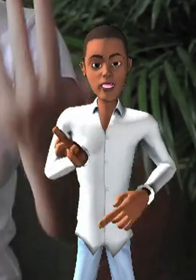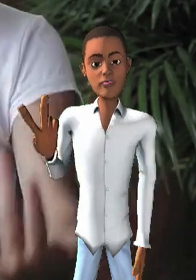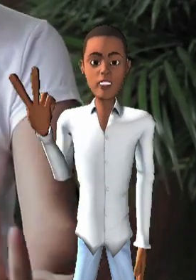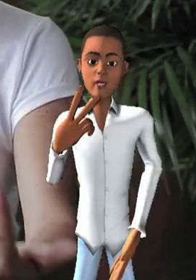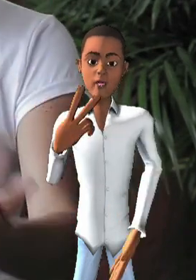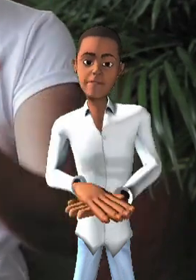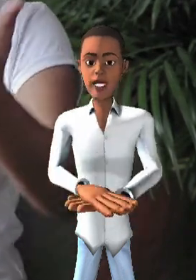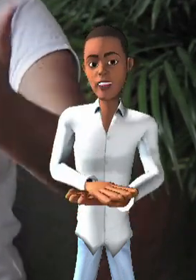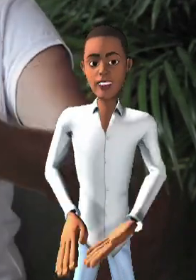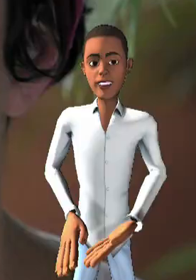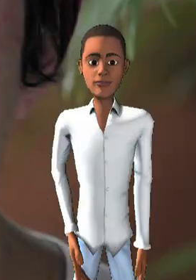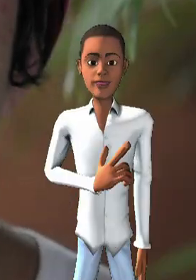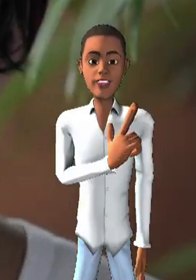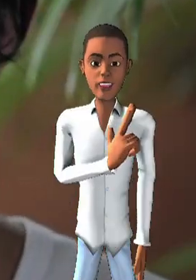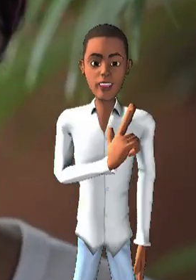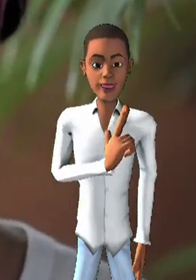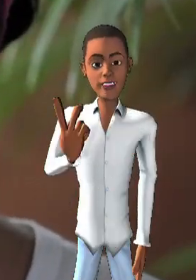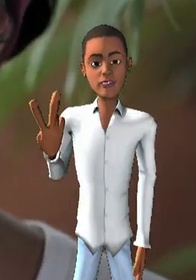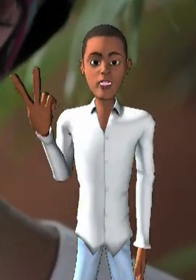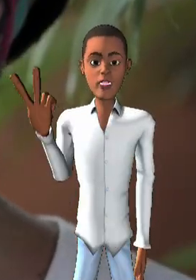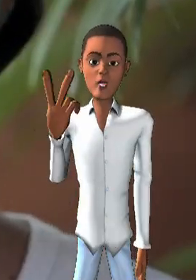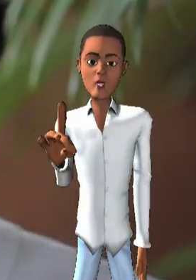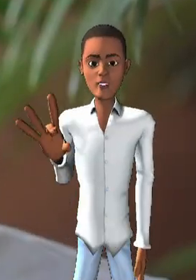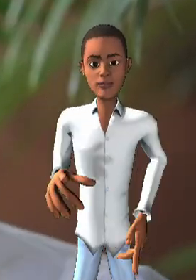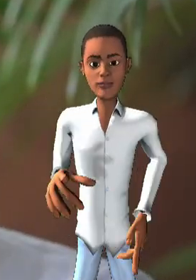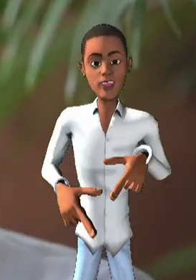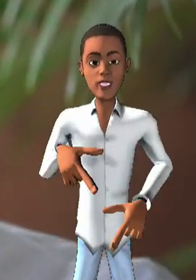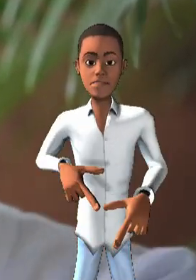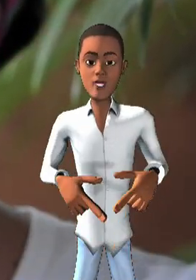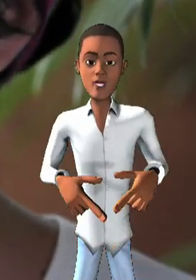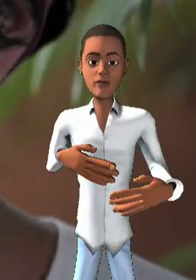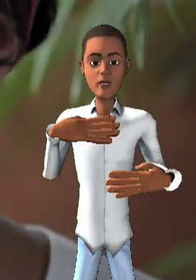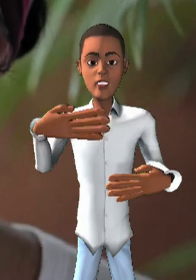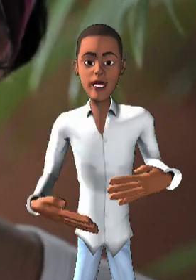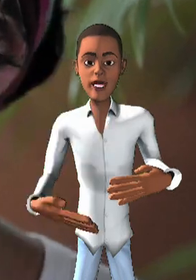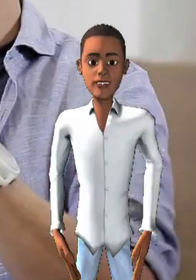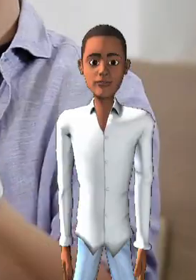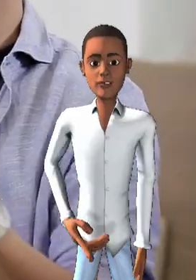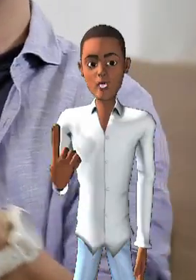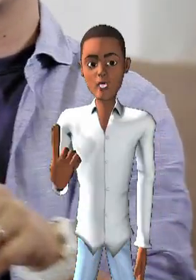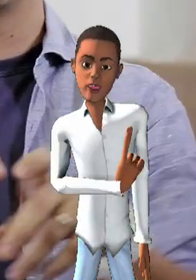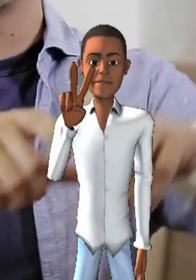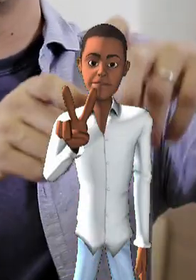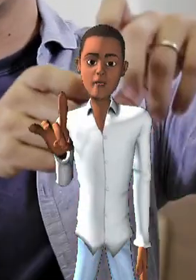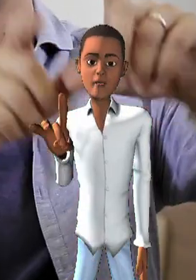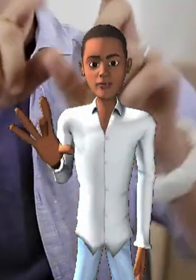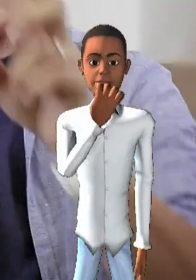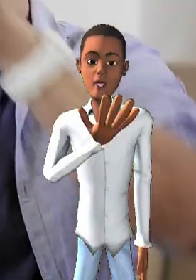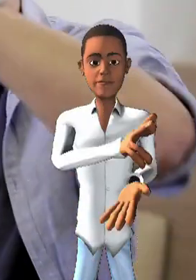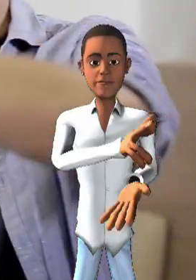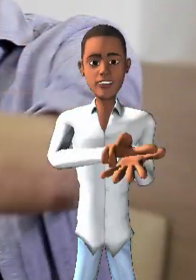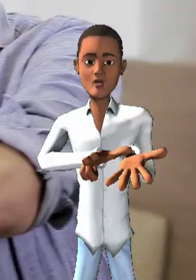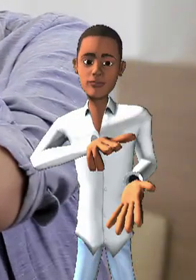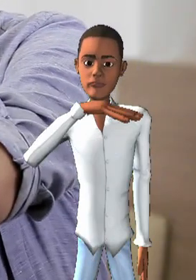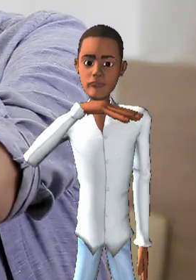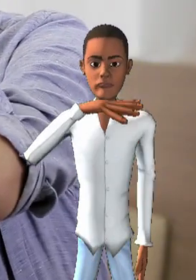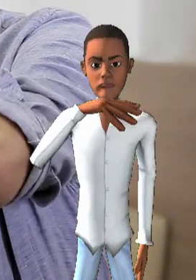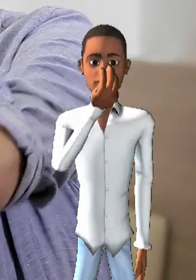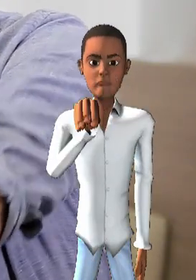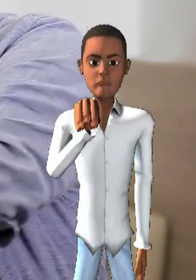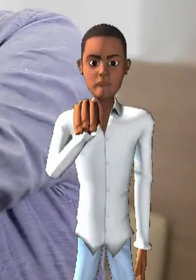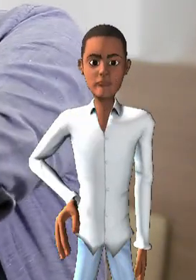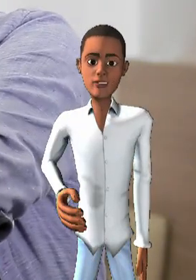o trabalho do cuidado, que valoriza apenas o que a gente faz no âmbito público e não no privado. Quando a gente vai olhar para os privilégios, a gente esquece de olhar